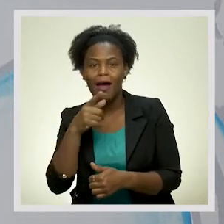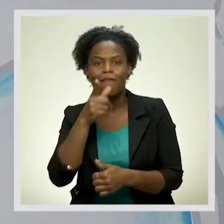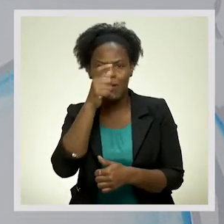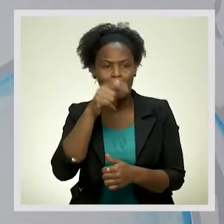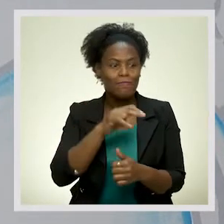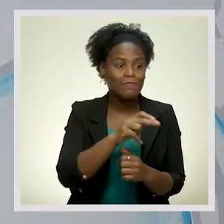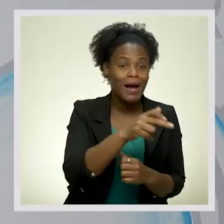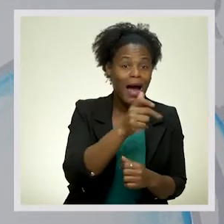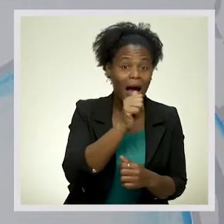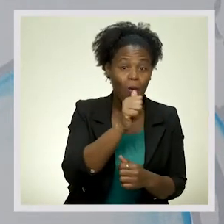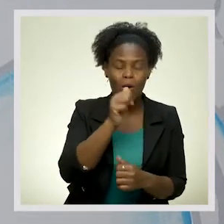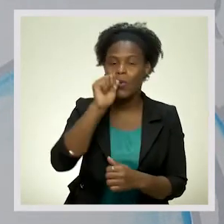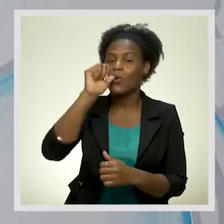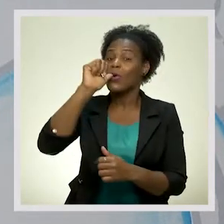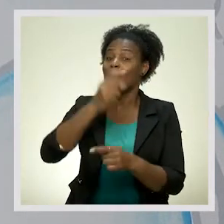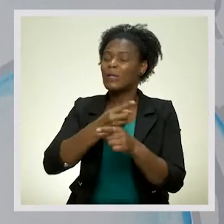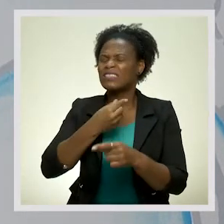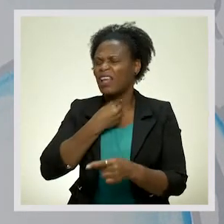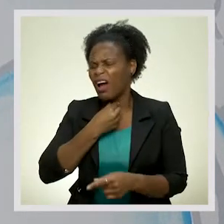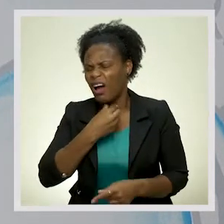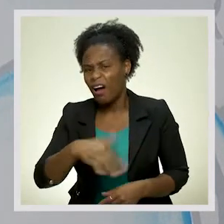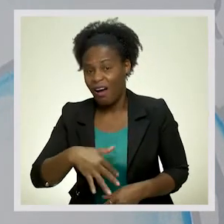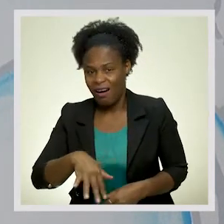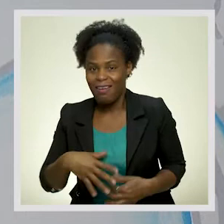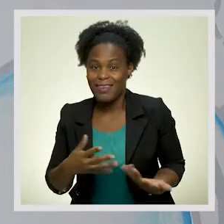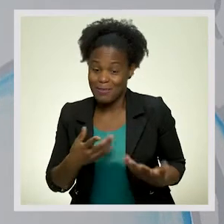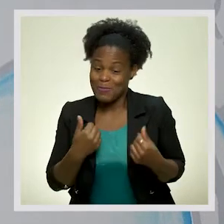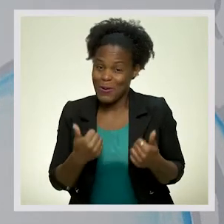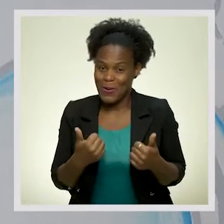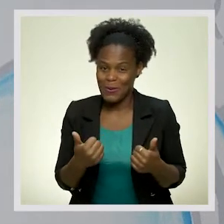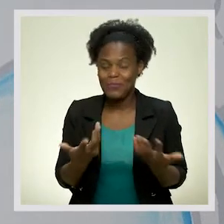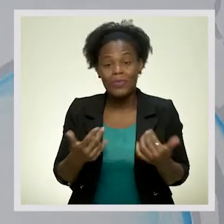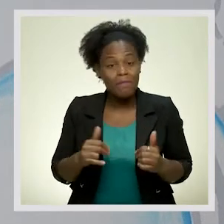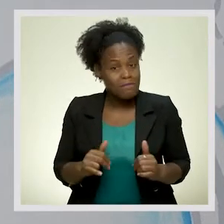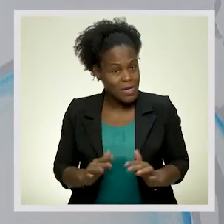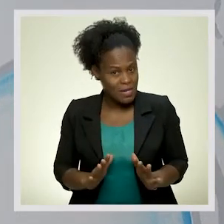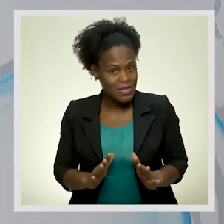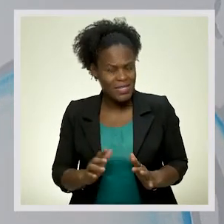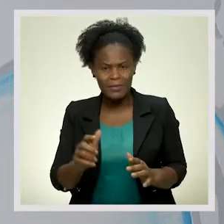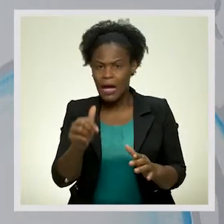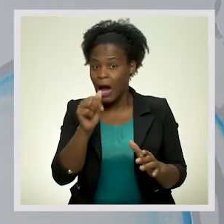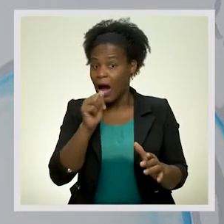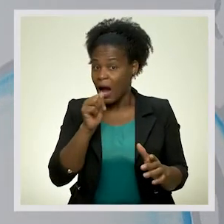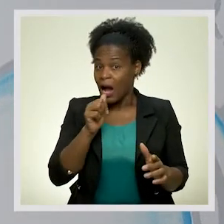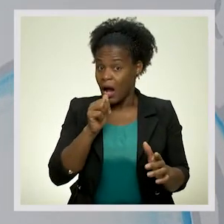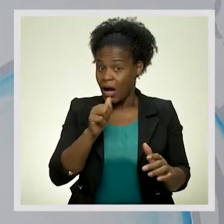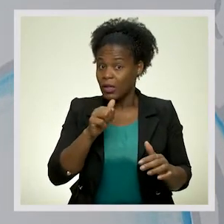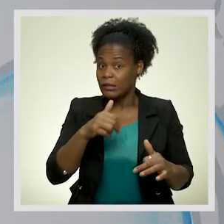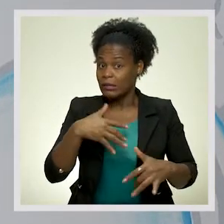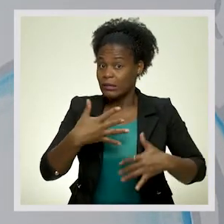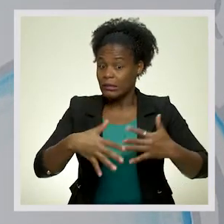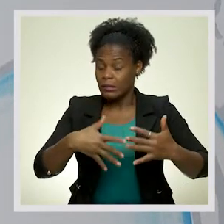estava com sede, não é? Muito bem, mas a água estava